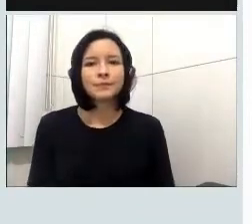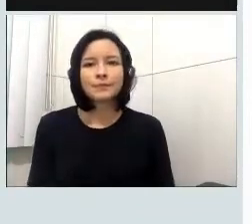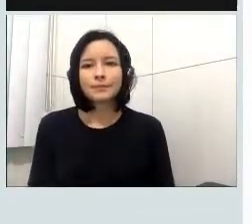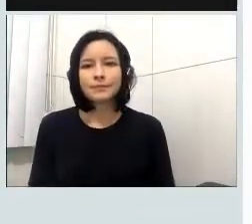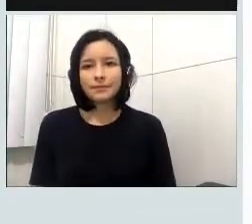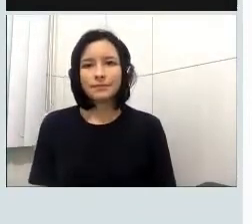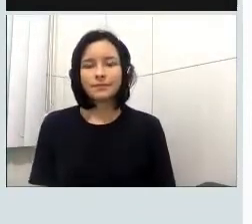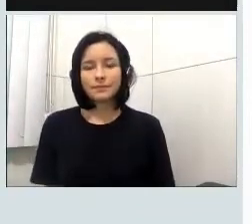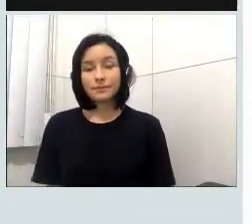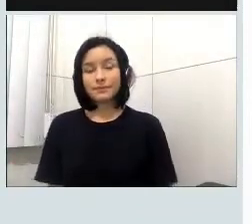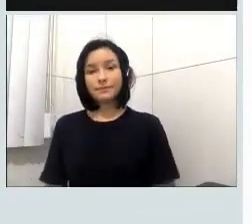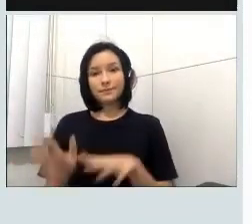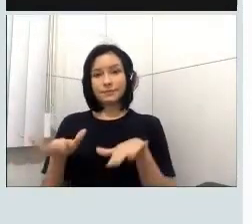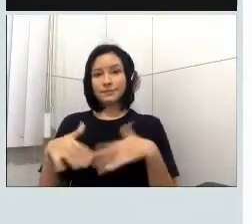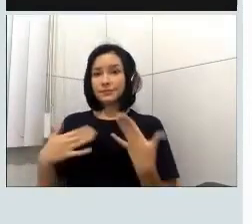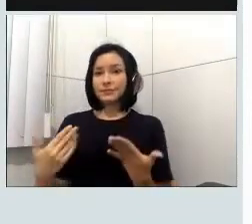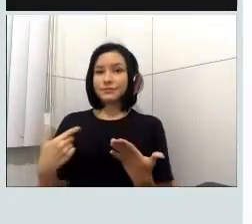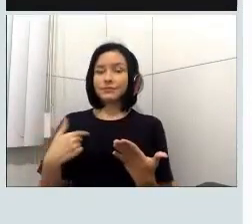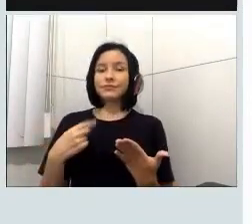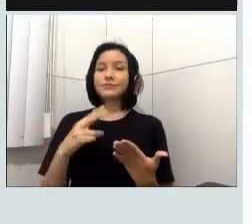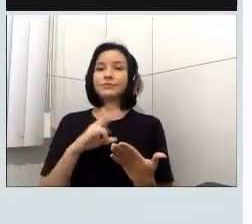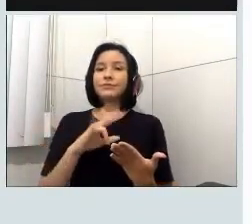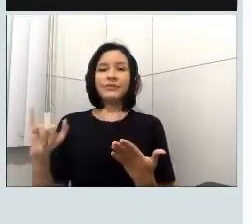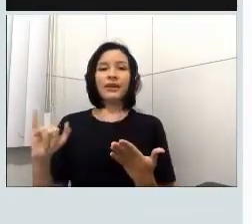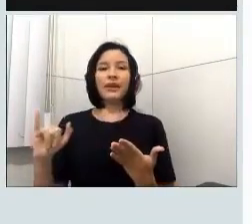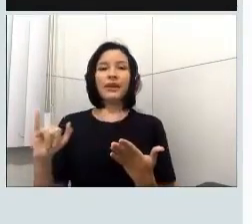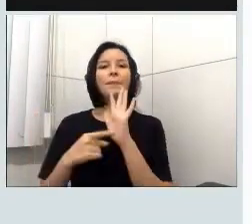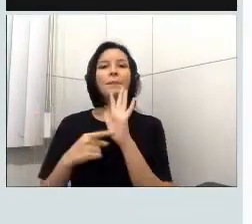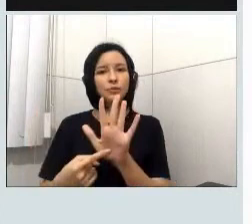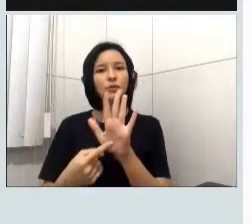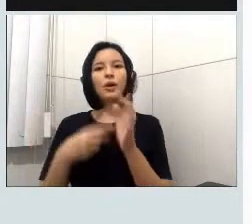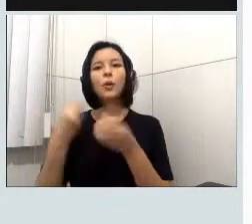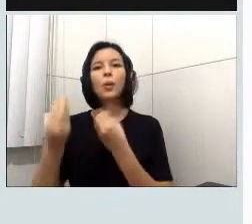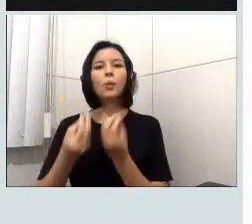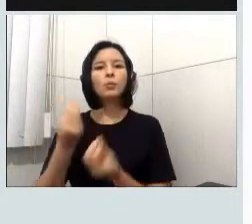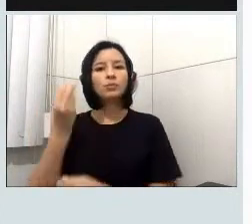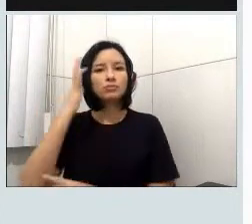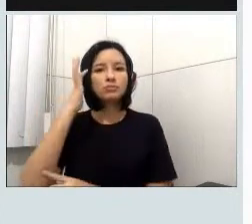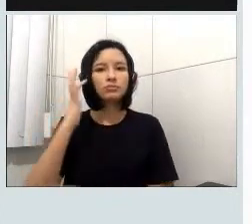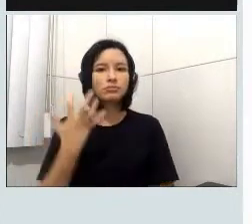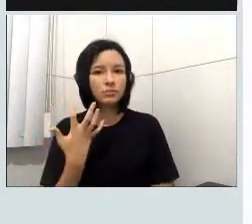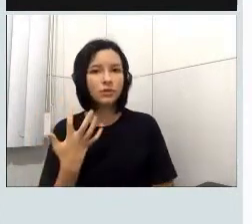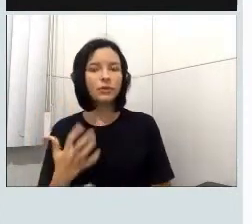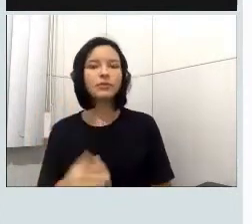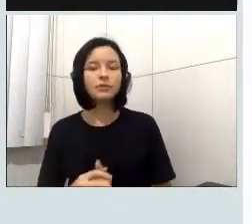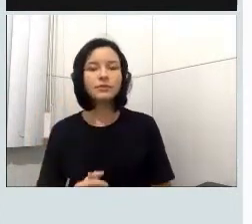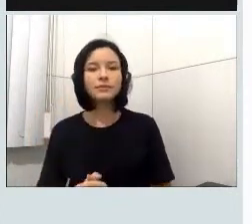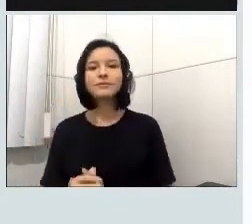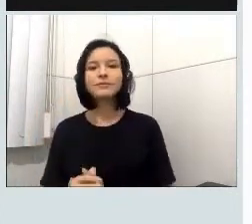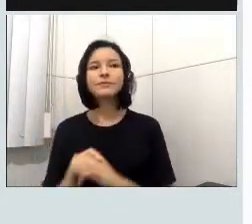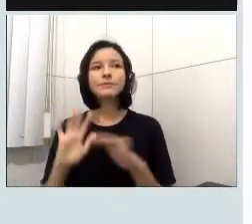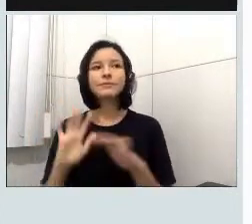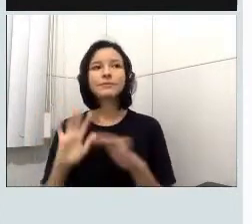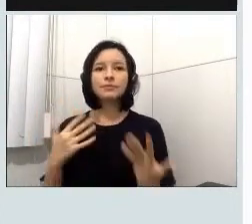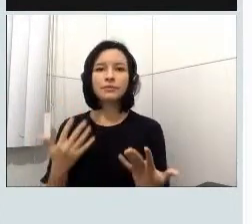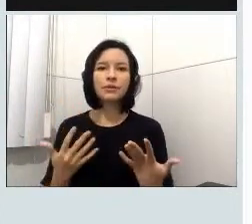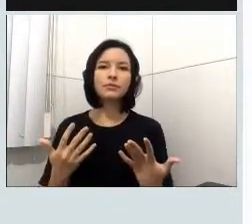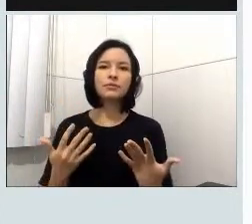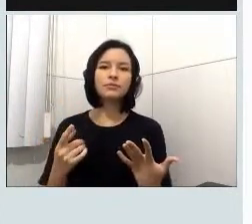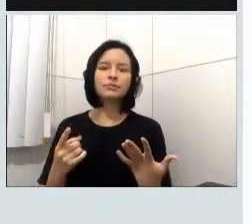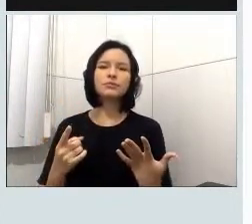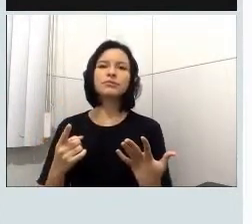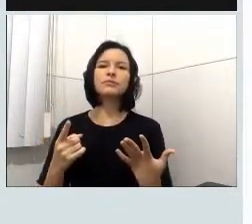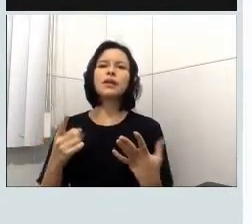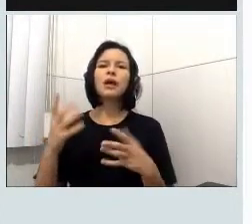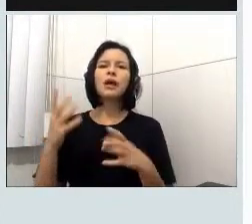Eu vou mostrando para vocês como resolver. Nessa primeira questão, calcule a